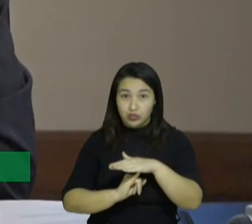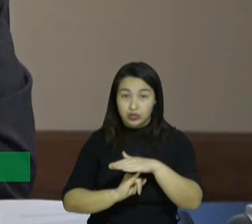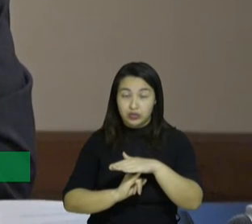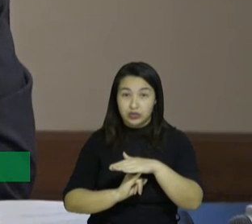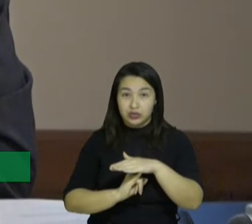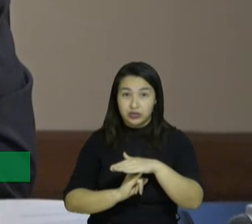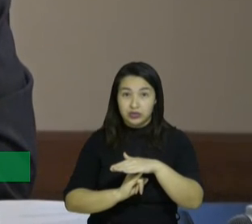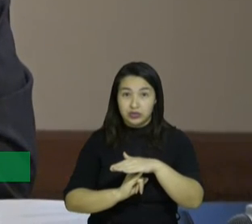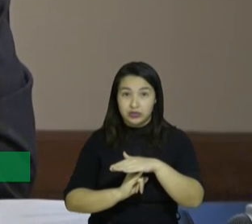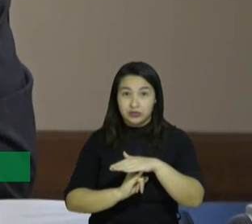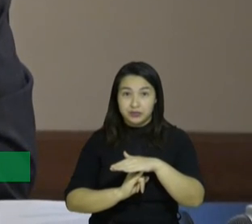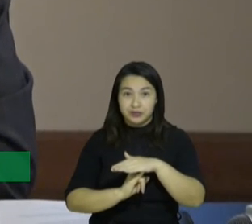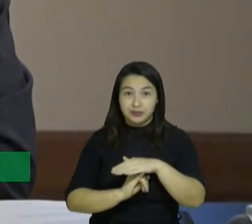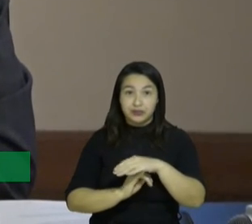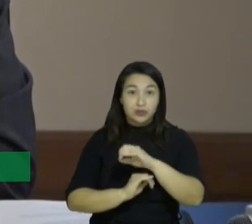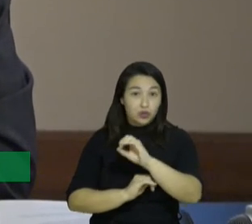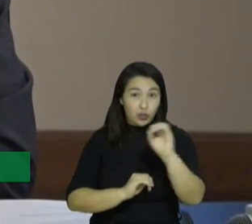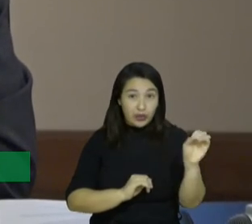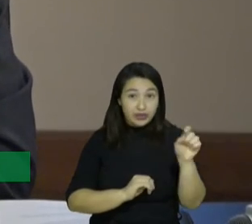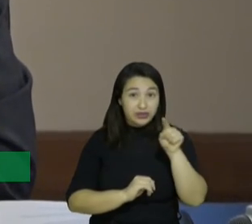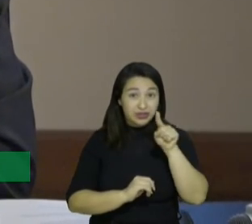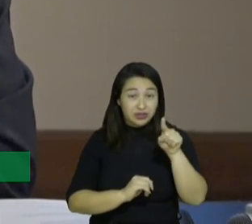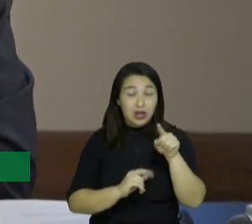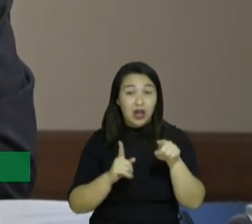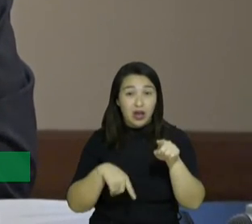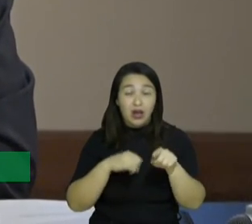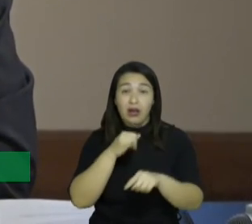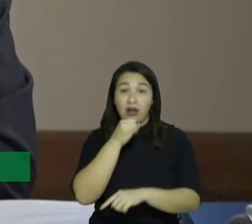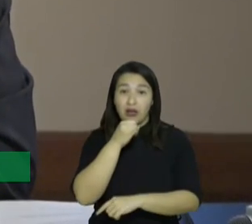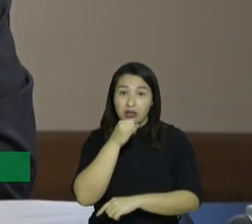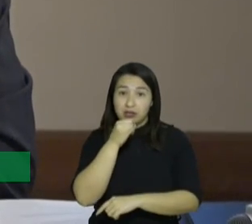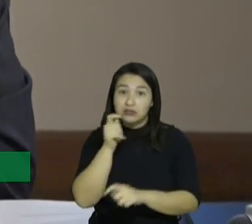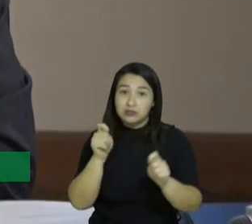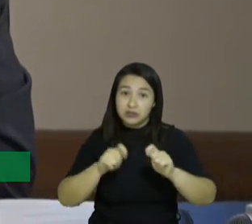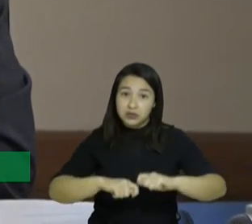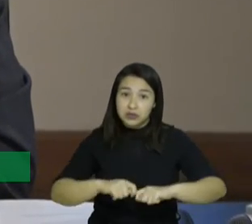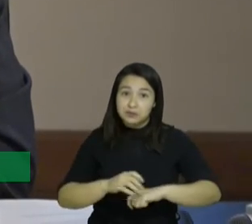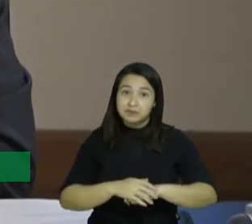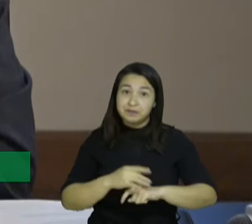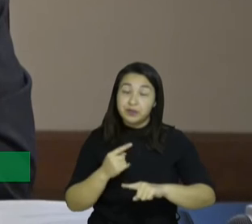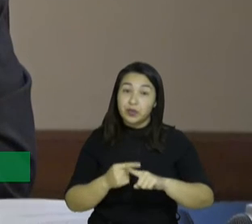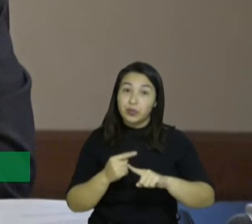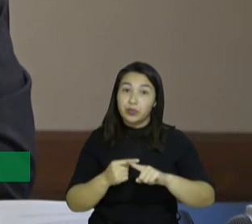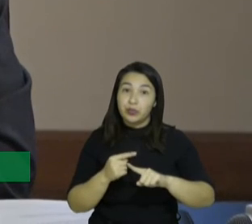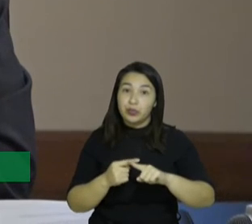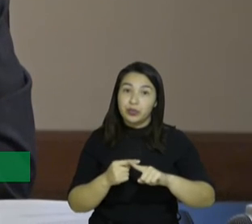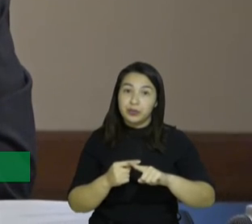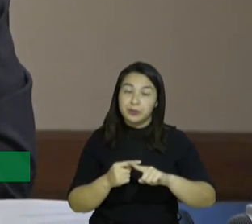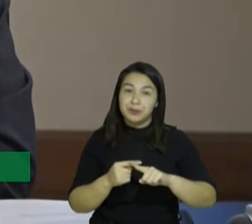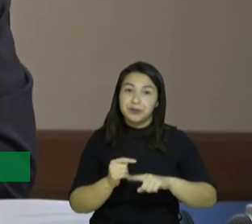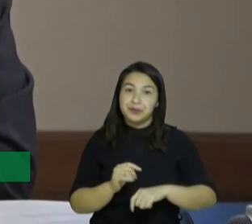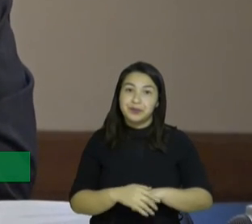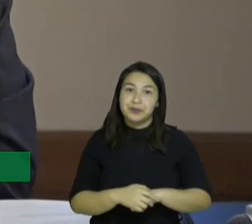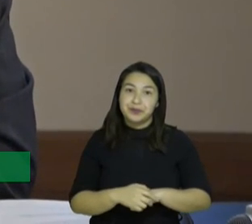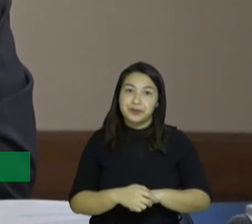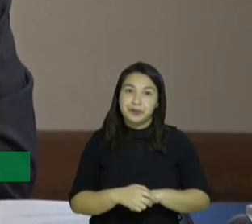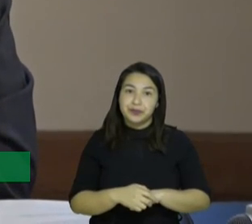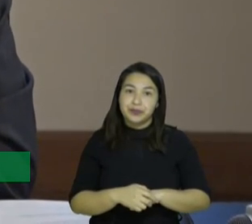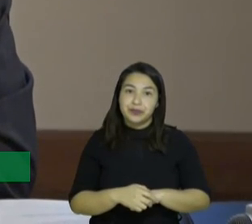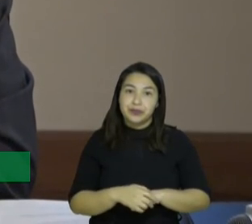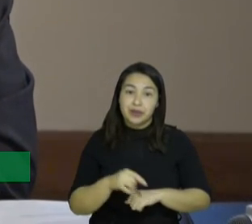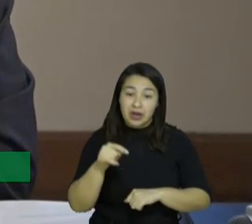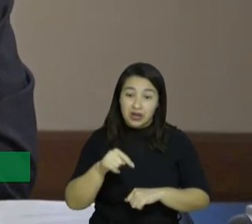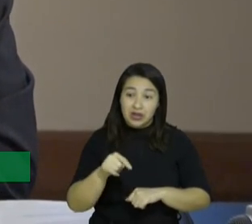estado é um exemplo oeste do Estado de Santa Catarina é um exemplo aqui para nós e como é todo o resto de Santa Catarina na sua forma